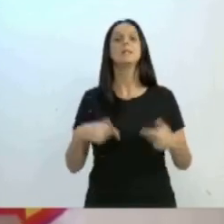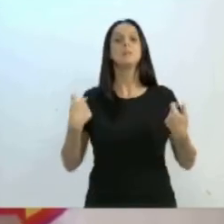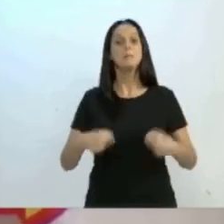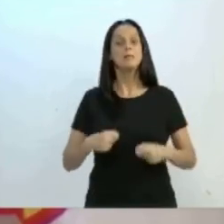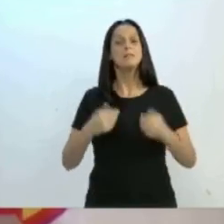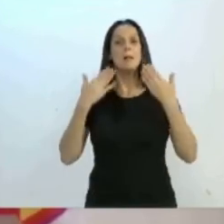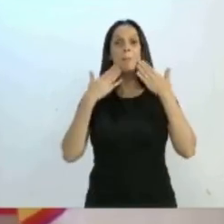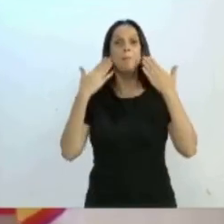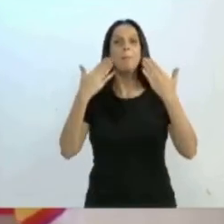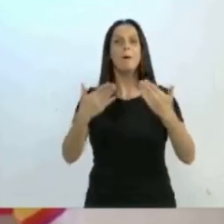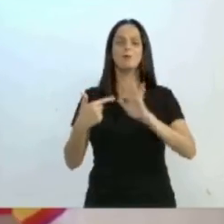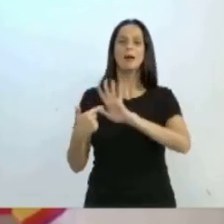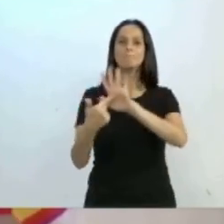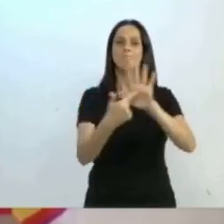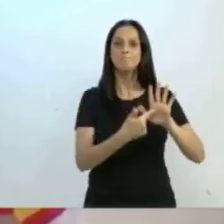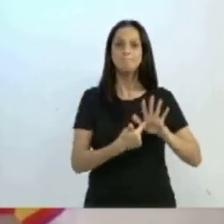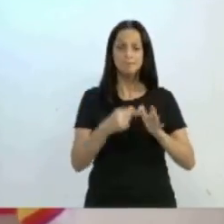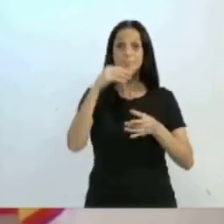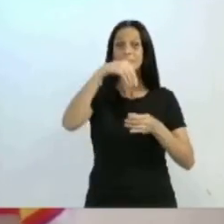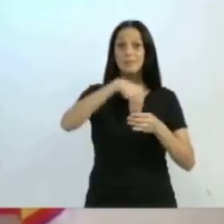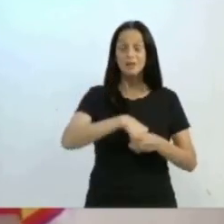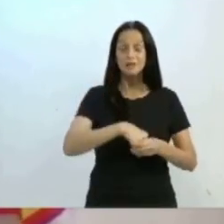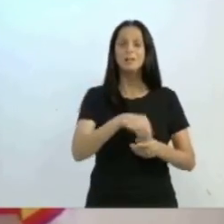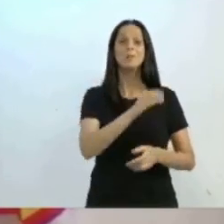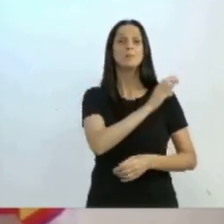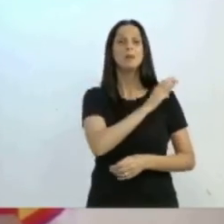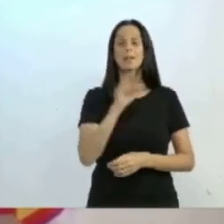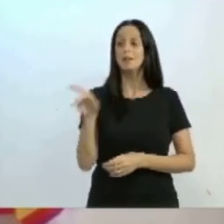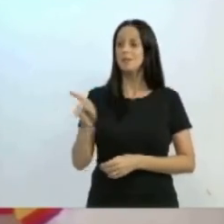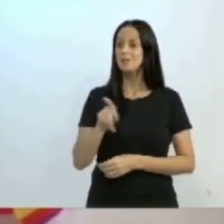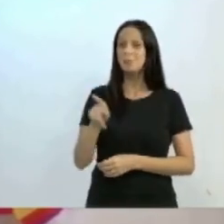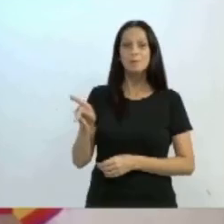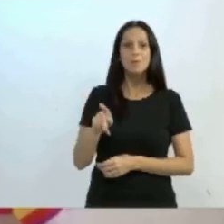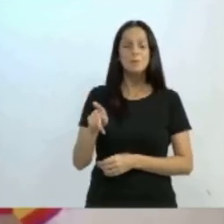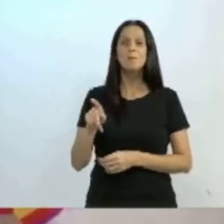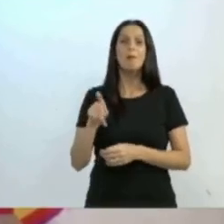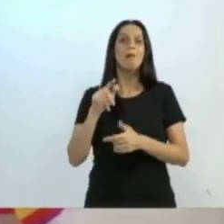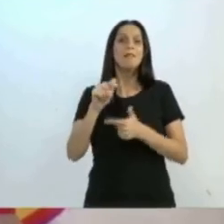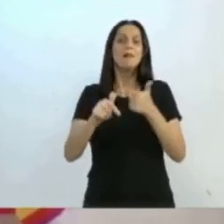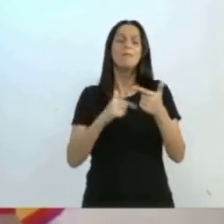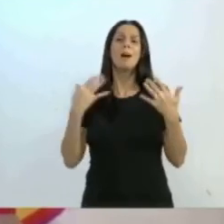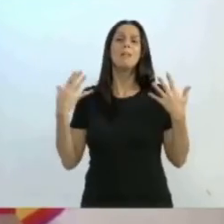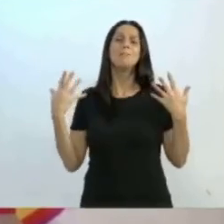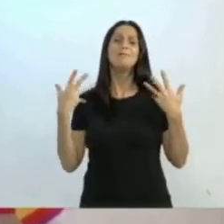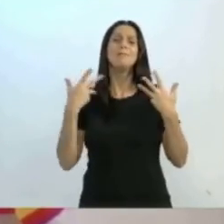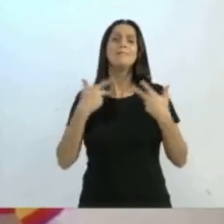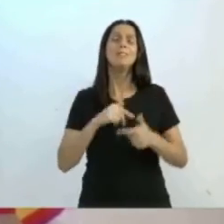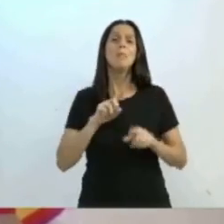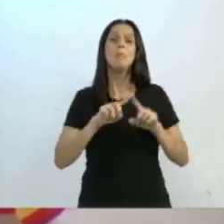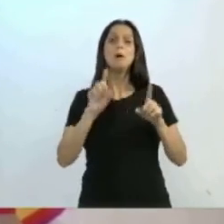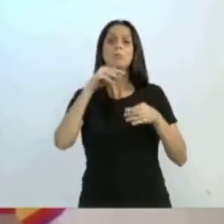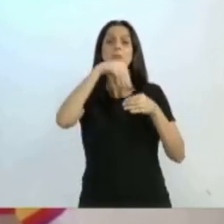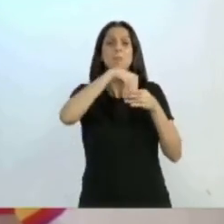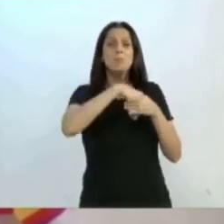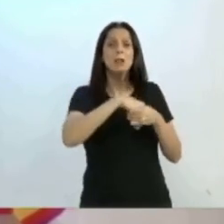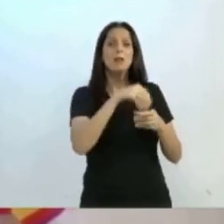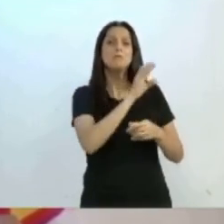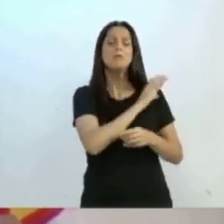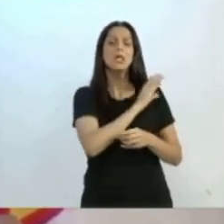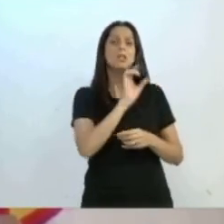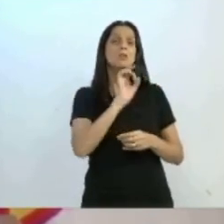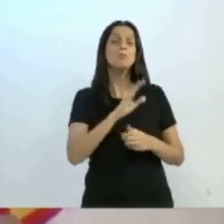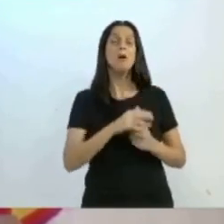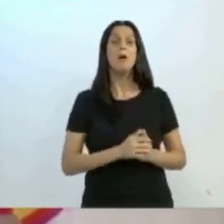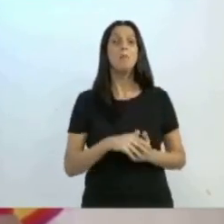feito é mostrar tô tem trabalhos maravilhosos ver adulto de dentro dos nossos canais que a gente ficar só lá dentro que é importante inclusive que esta casa